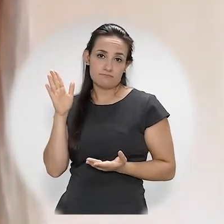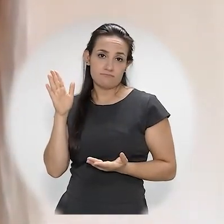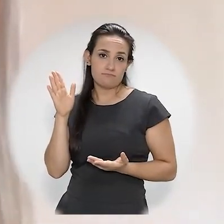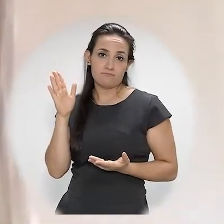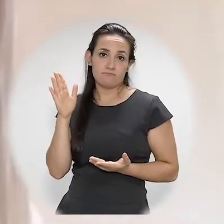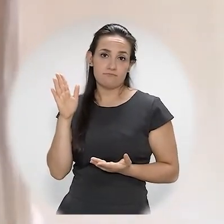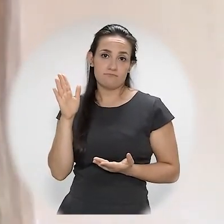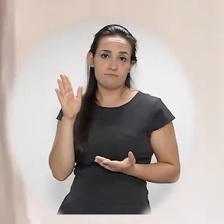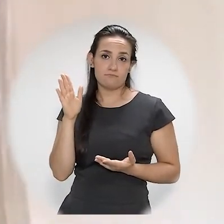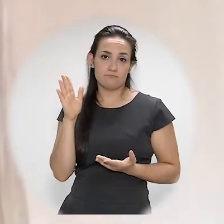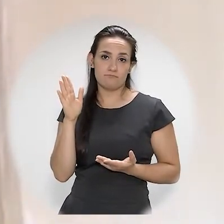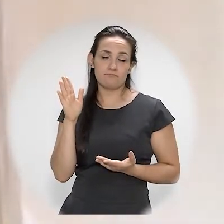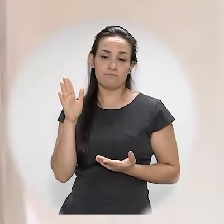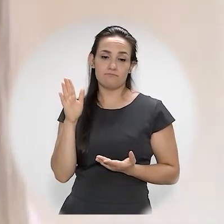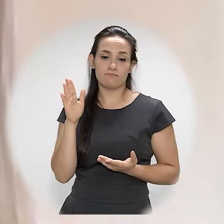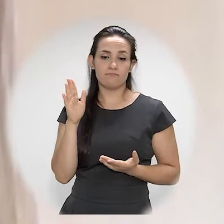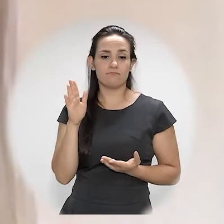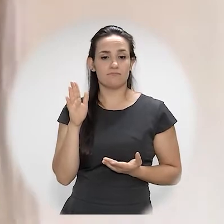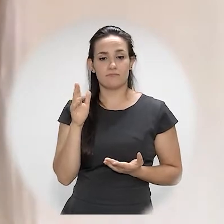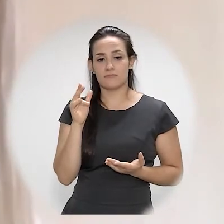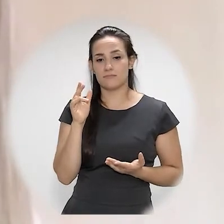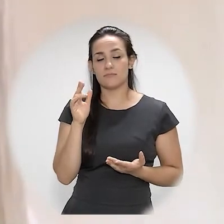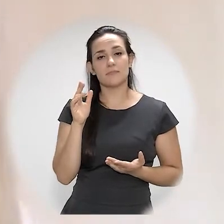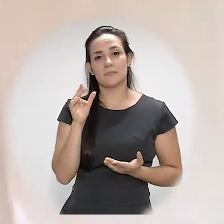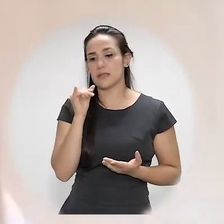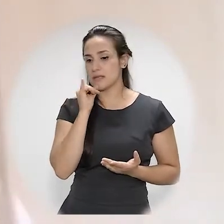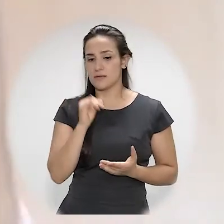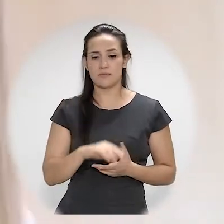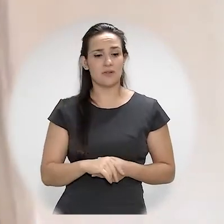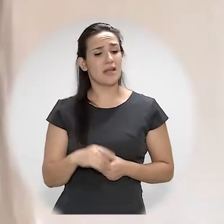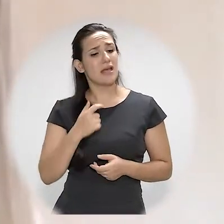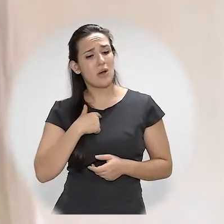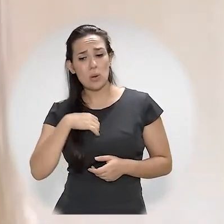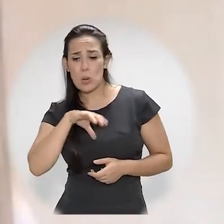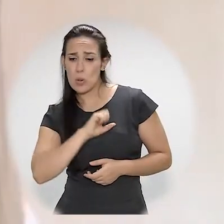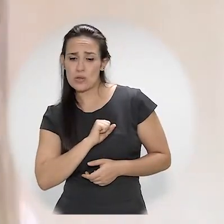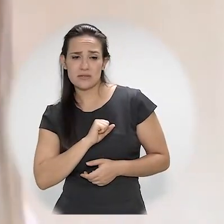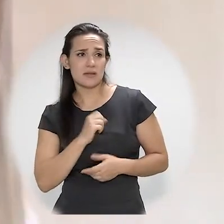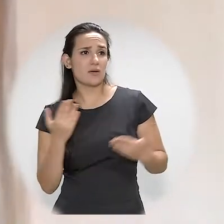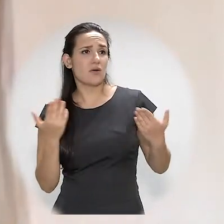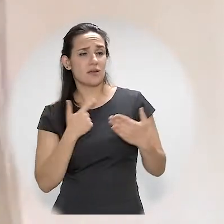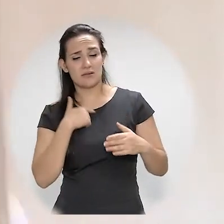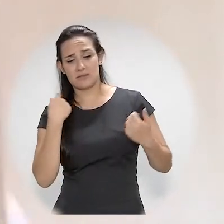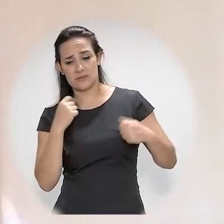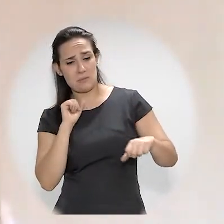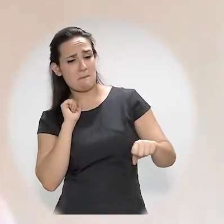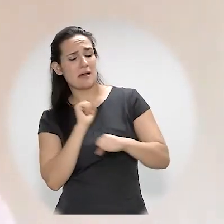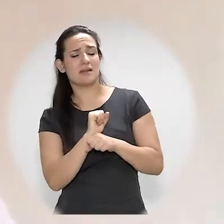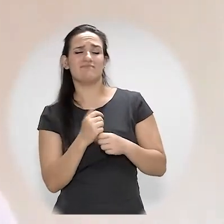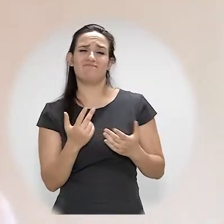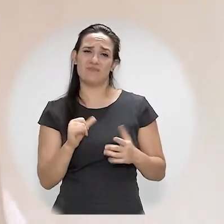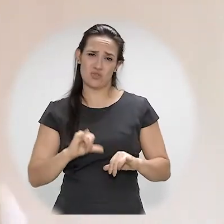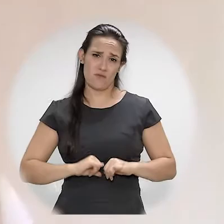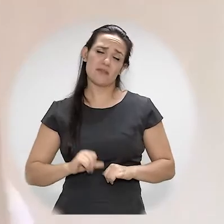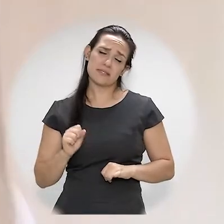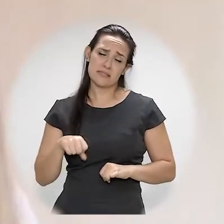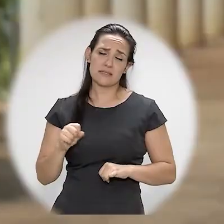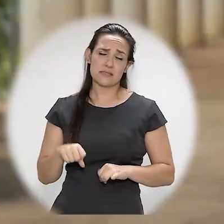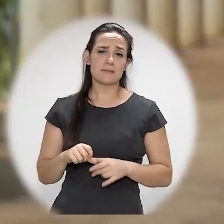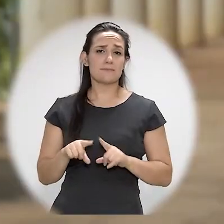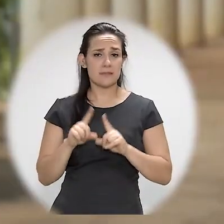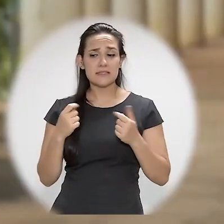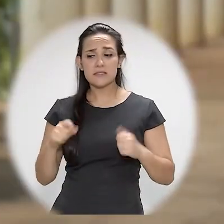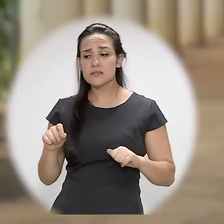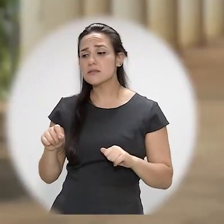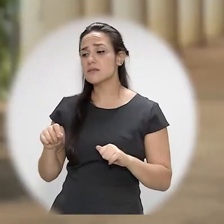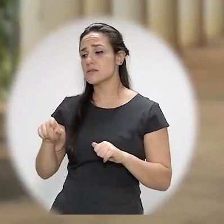causam um certo sofrimento, tu abrir mão daquilo que tu já sabe que tu gosta e ter que explorar outras coisas.